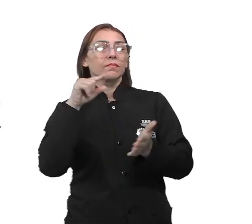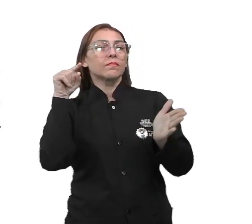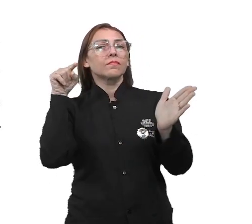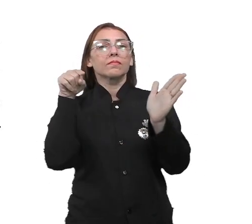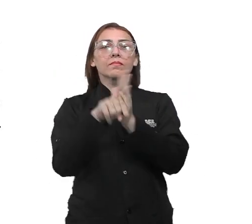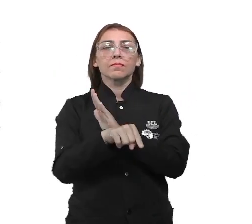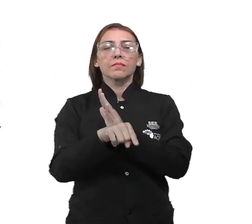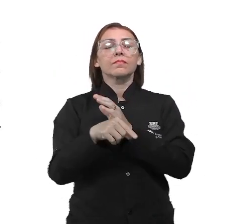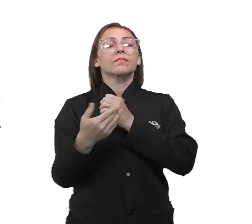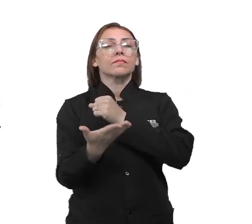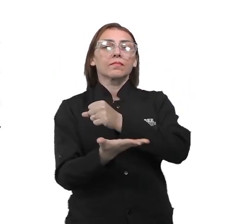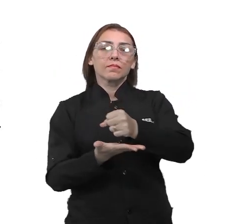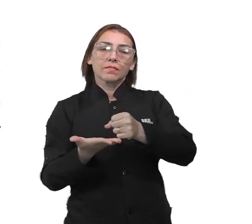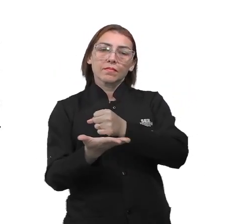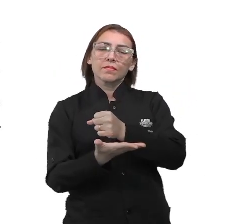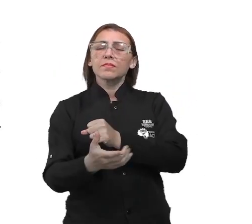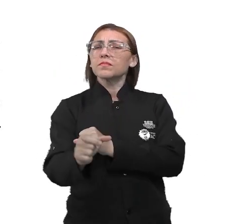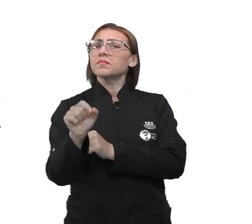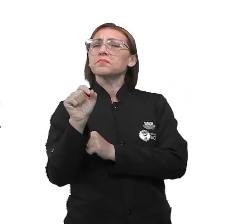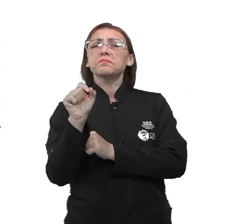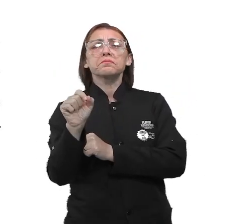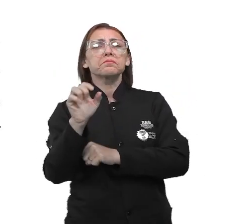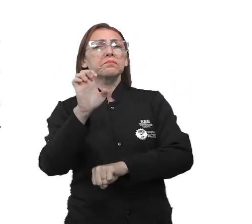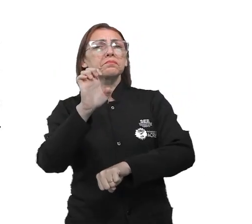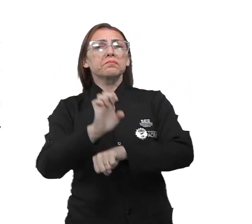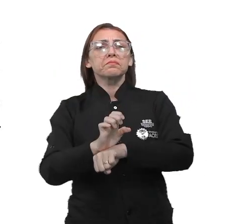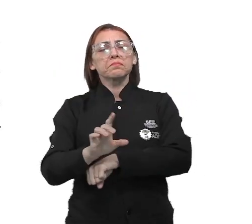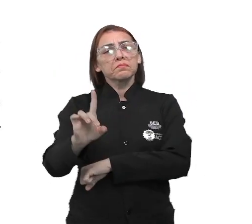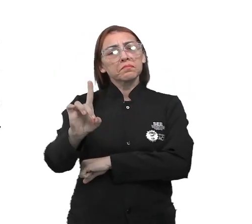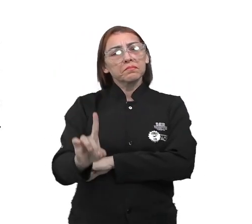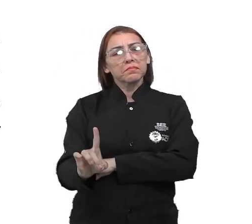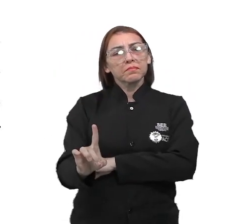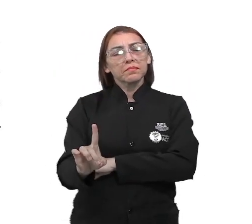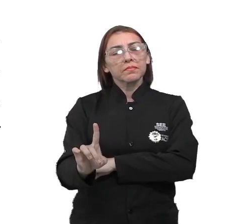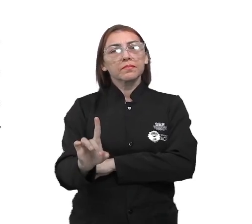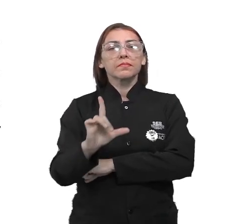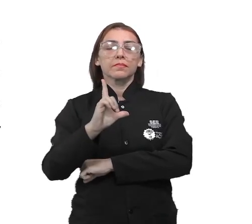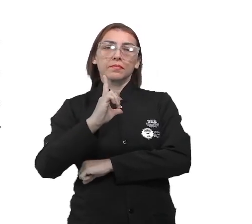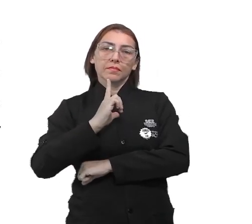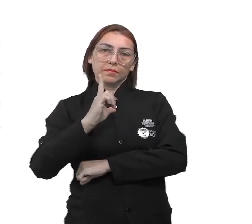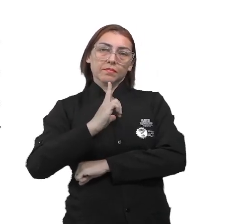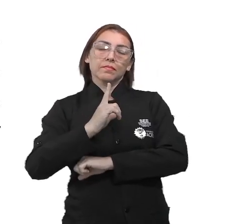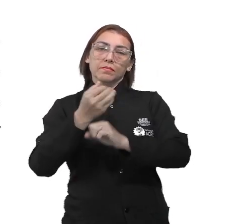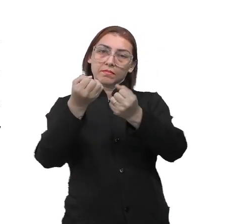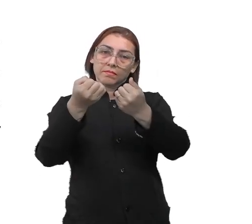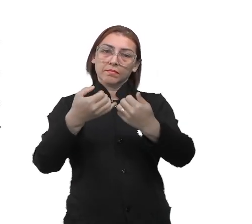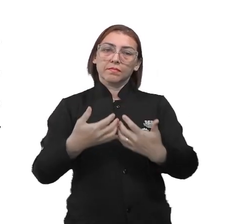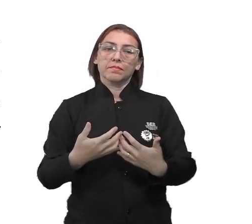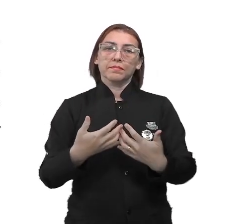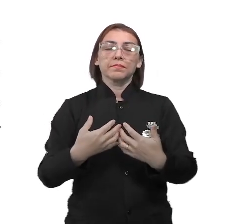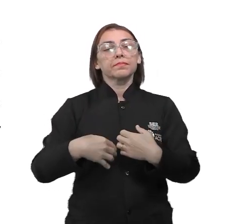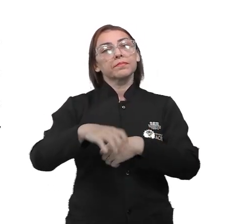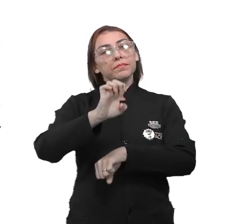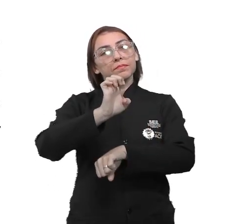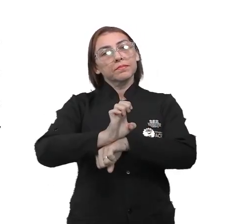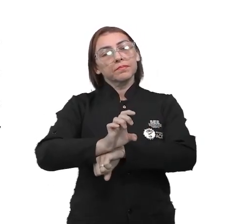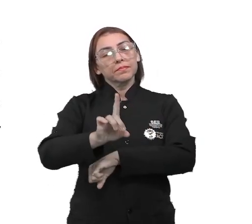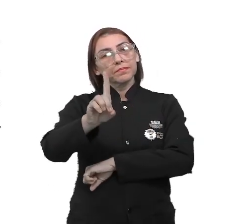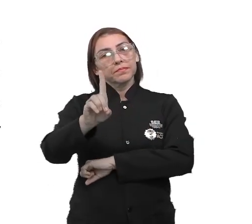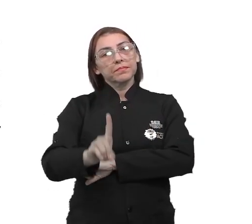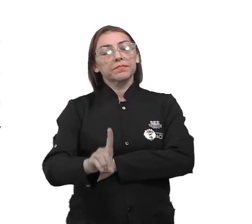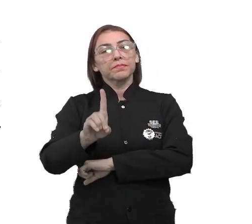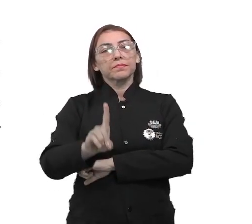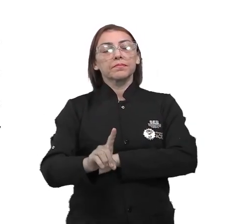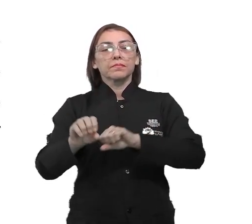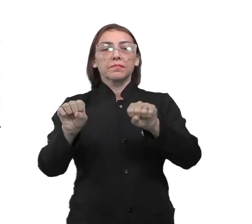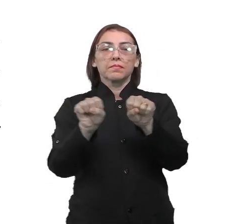perguntinha básica. O que é o Estado de Direito? Então, nós temos uma definição. O Estado de Direito é